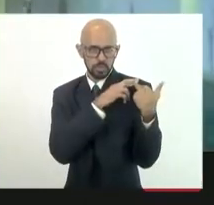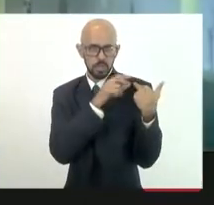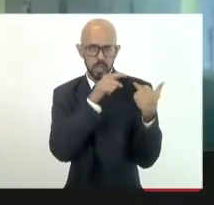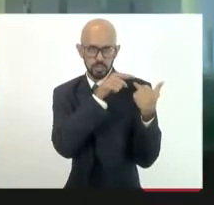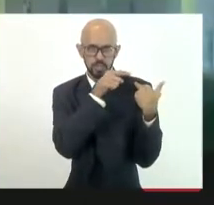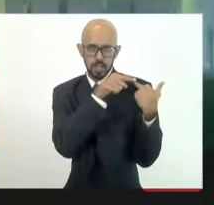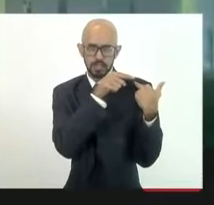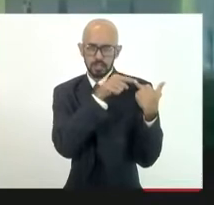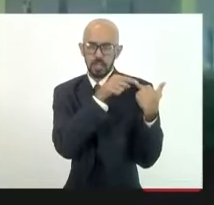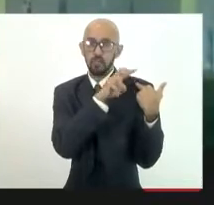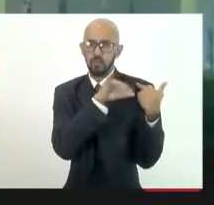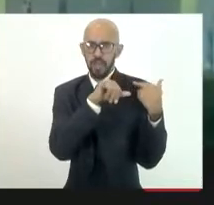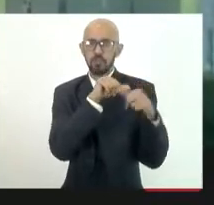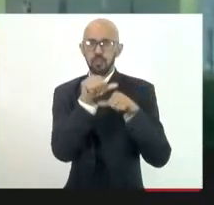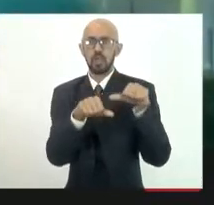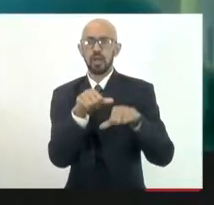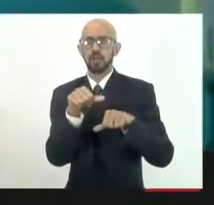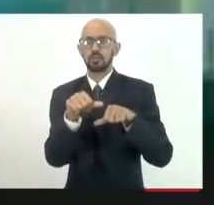certeza começarão a mudar.